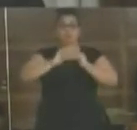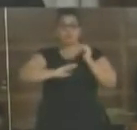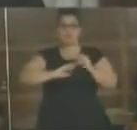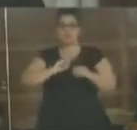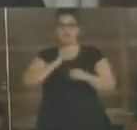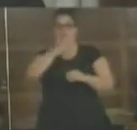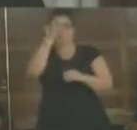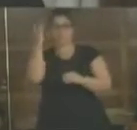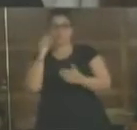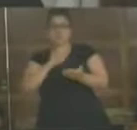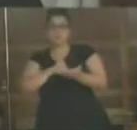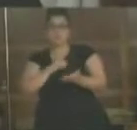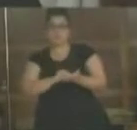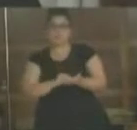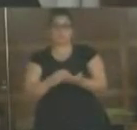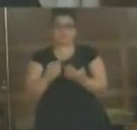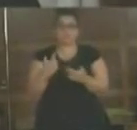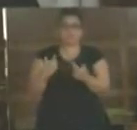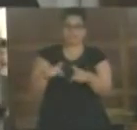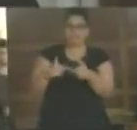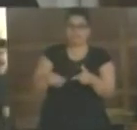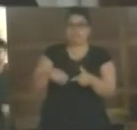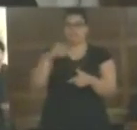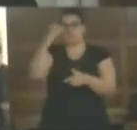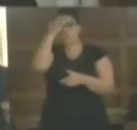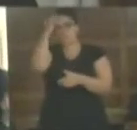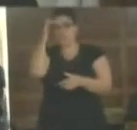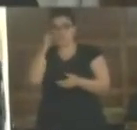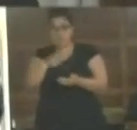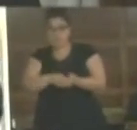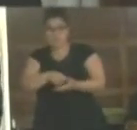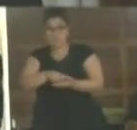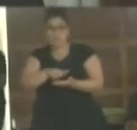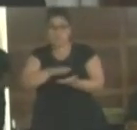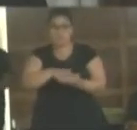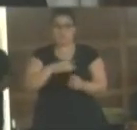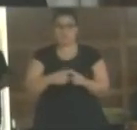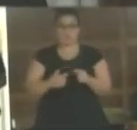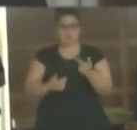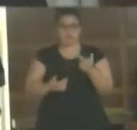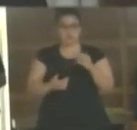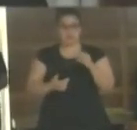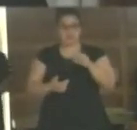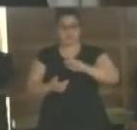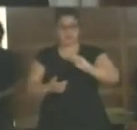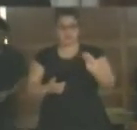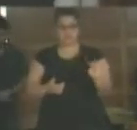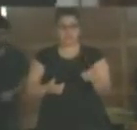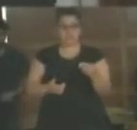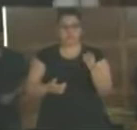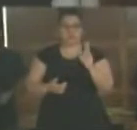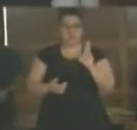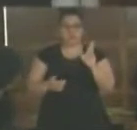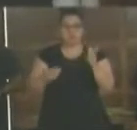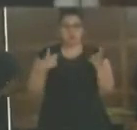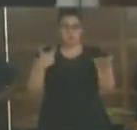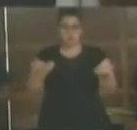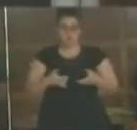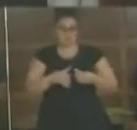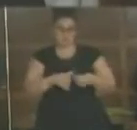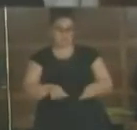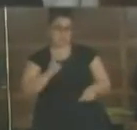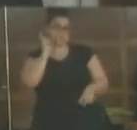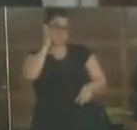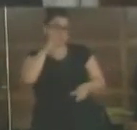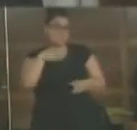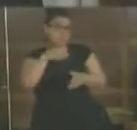prol da pessoa que paga os impostos. Porque esses 20 milhões de reais, nós que pagamos, digo nós, porque hoje estou vereador, mas pago os